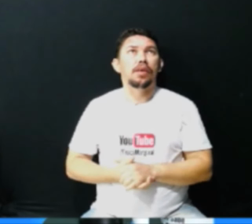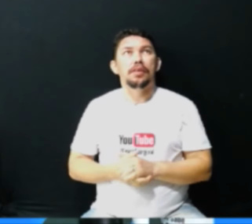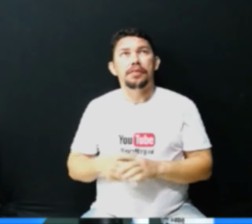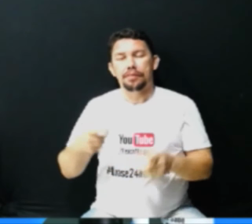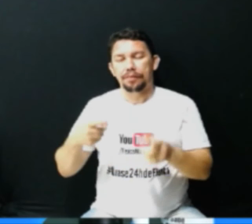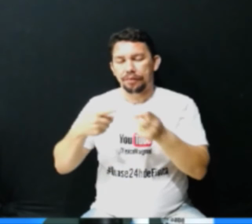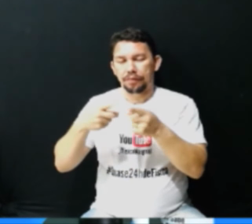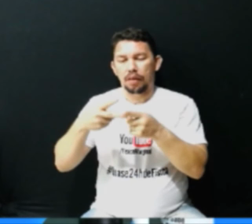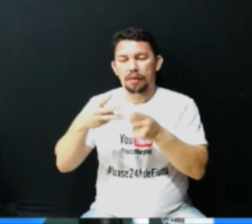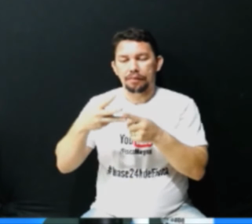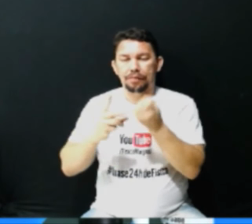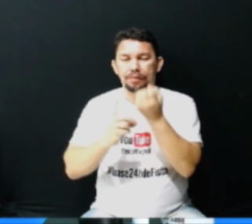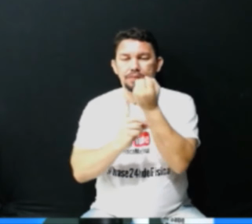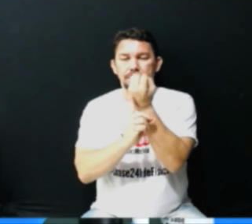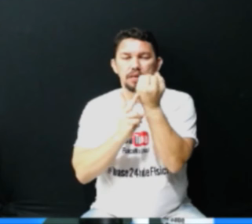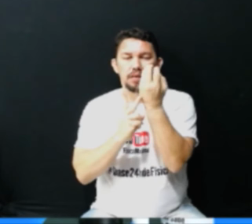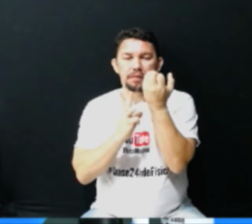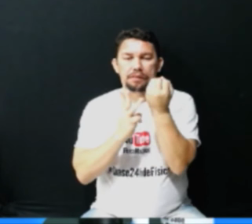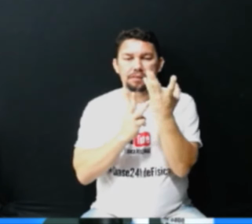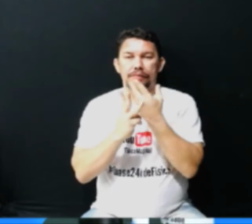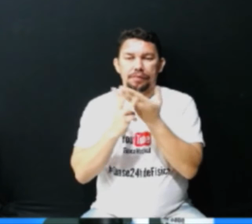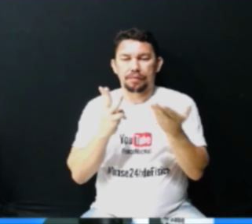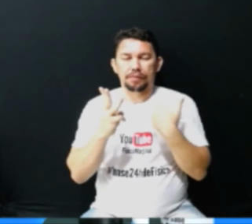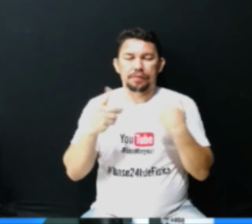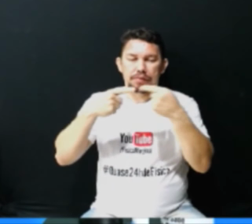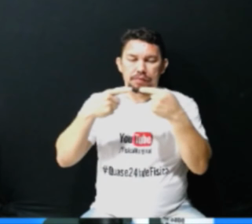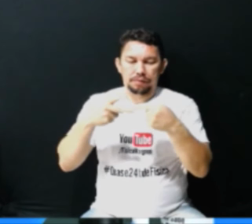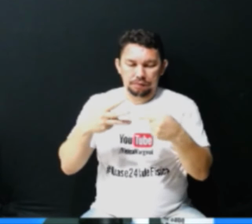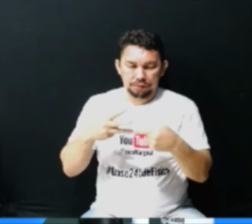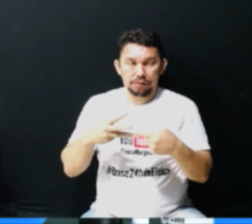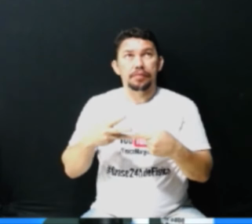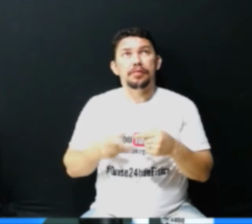lâmpadas. Vamos agora conectar essas lâmpadas